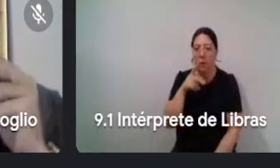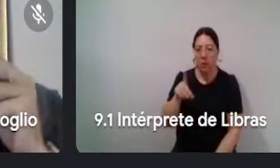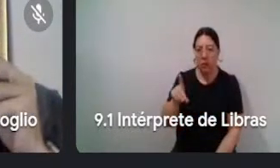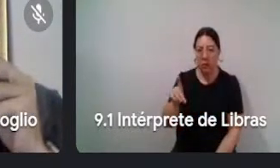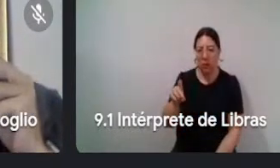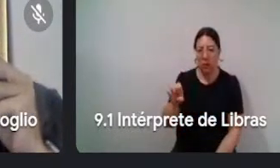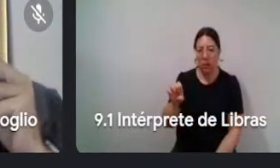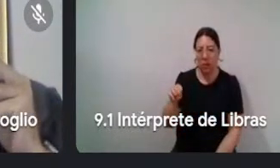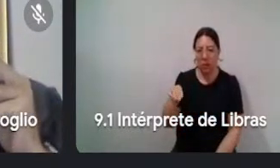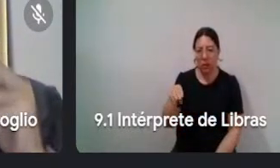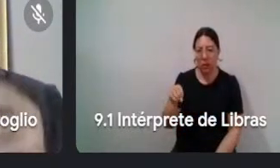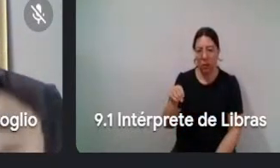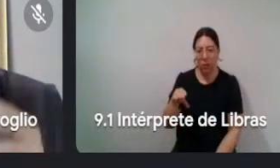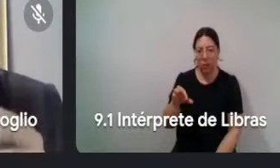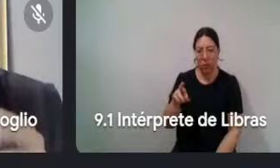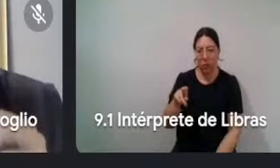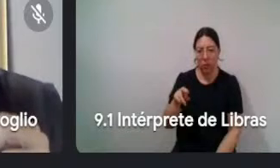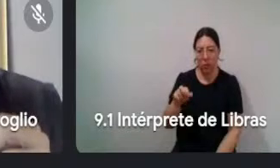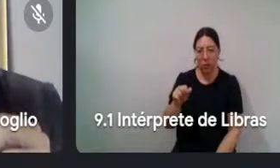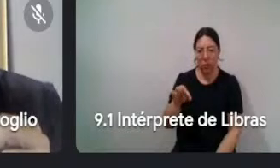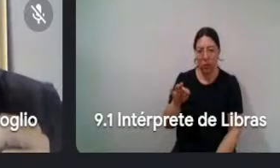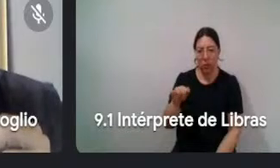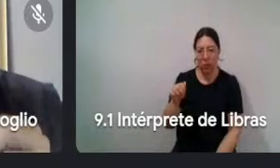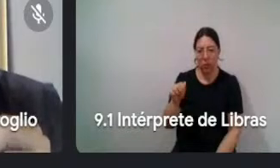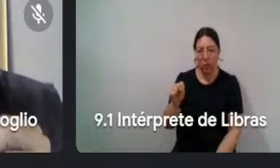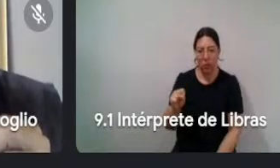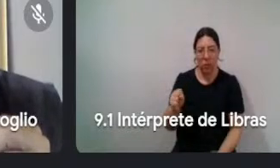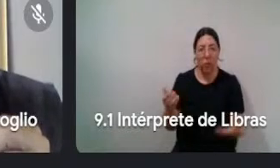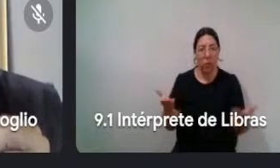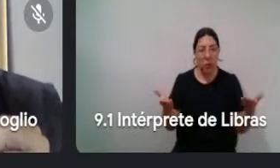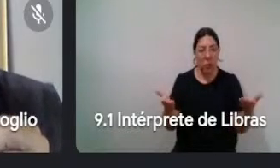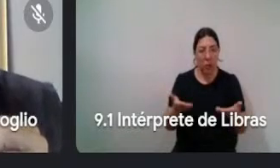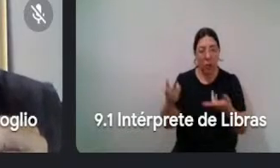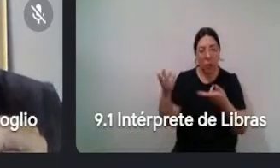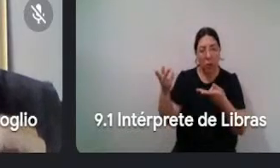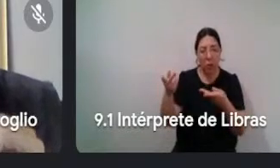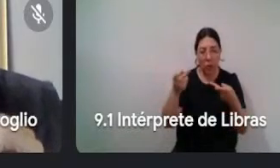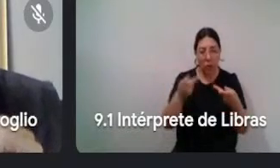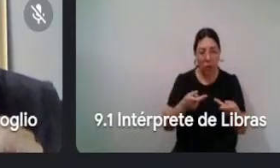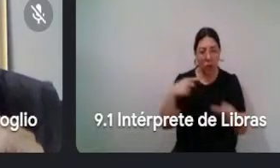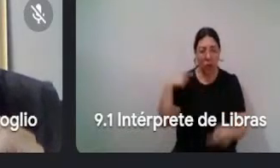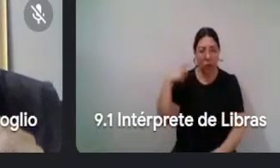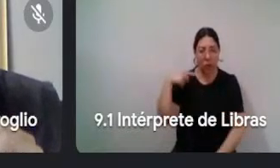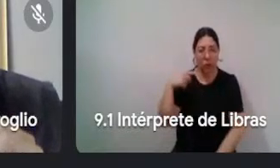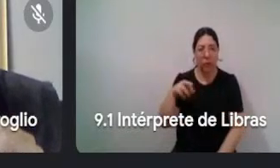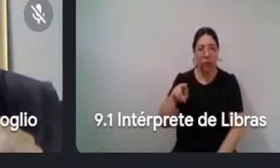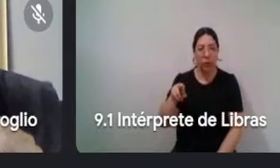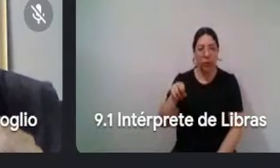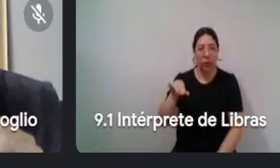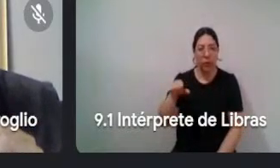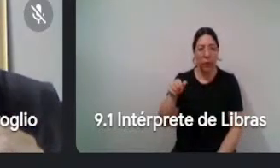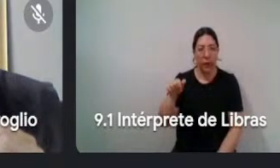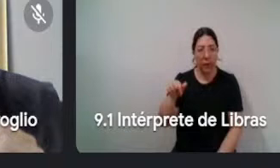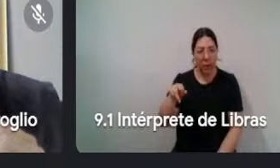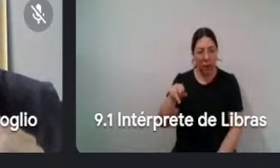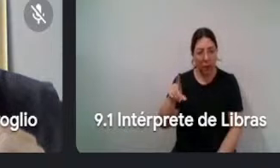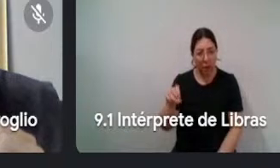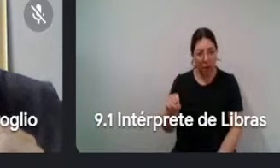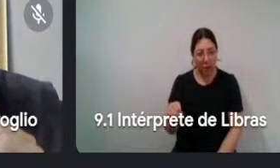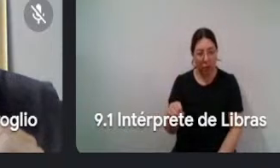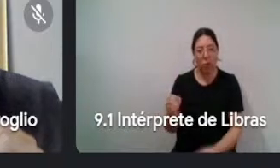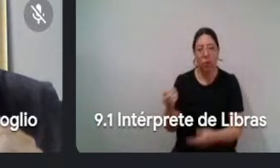Assim, eu convido o doutor Ricardo Raag para ingressar na sala virtual e participar da sessão de